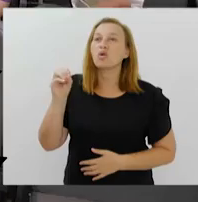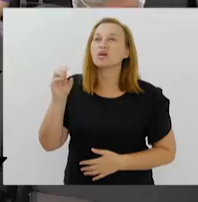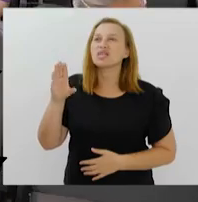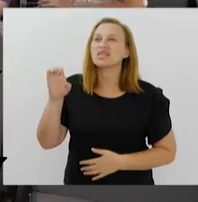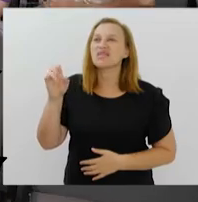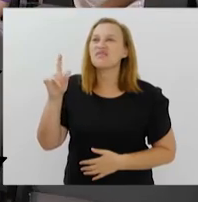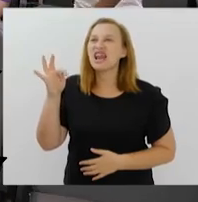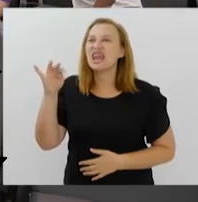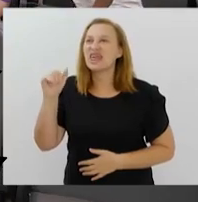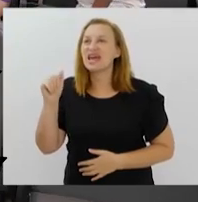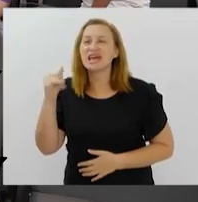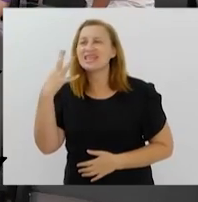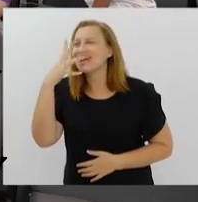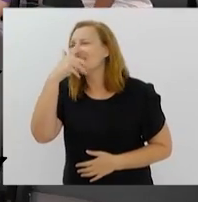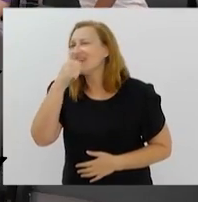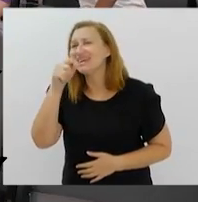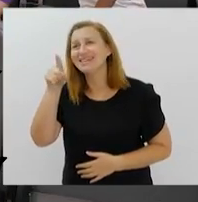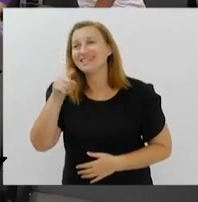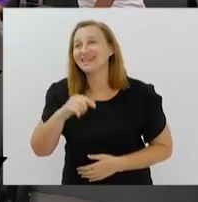você você é linda